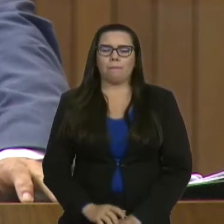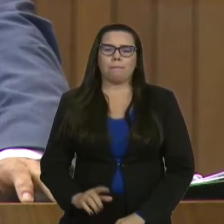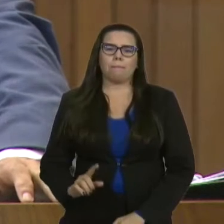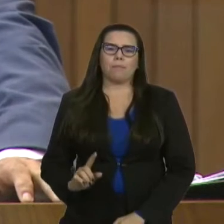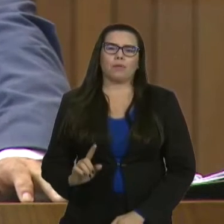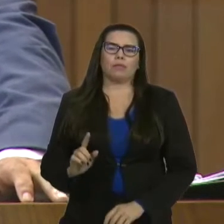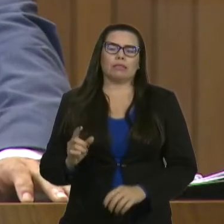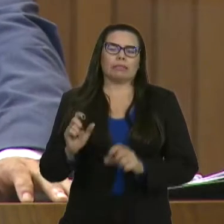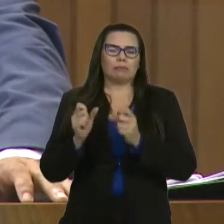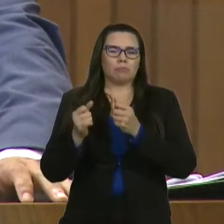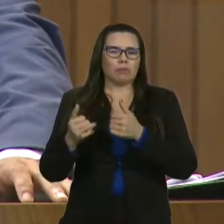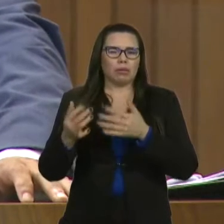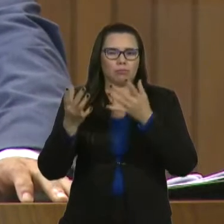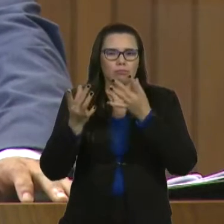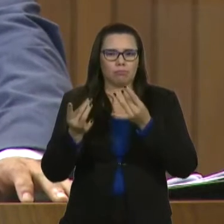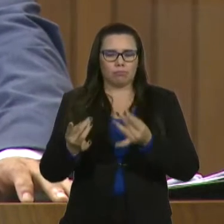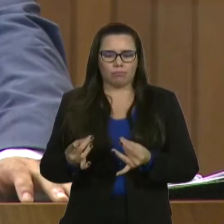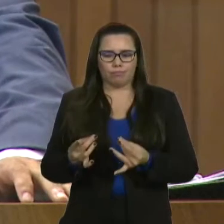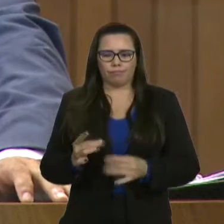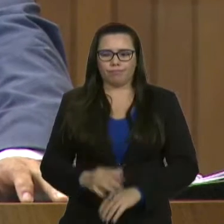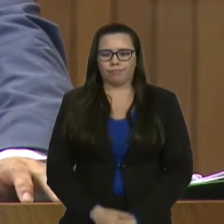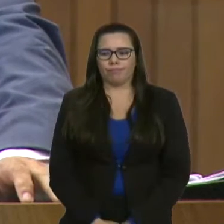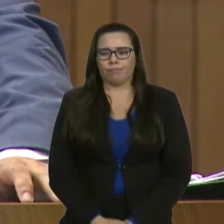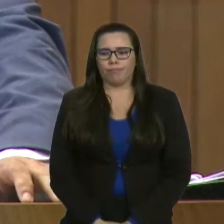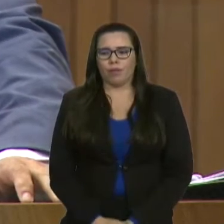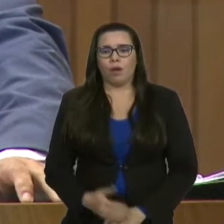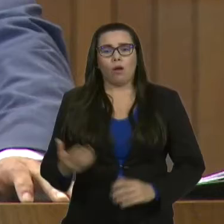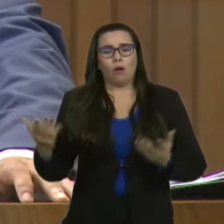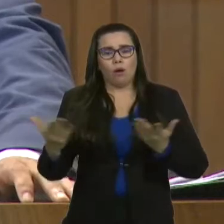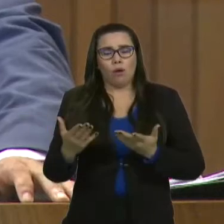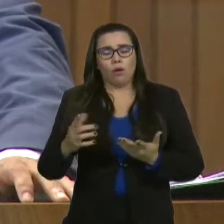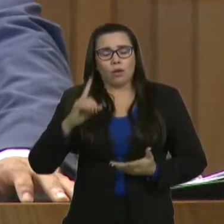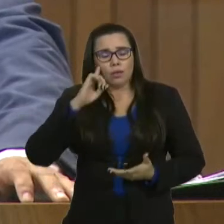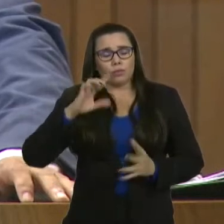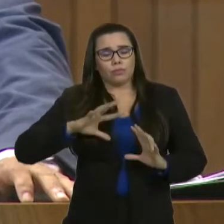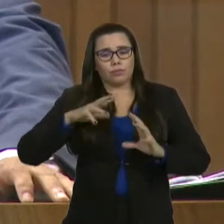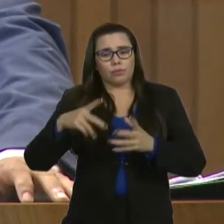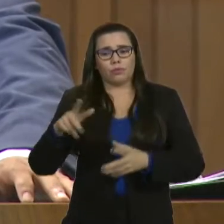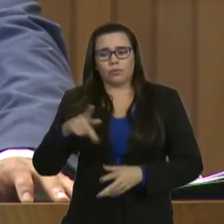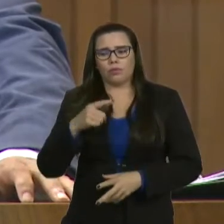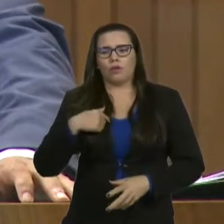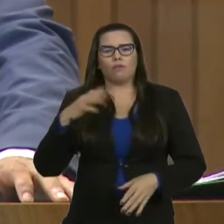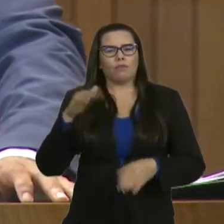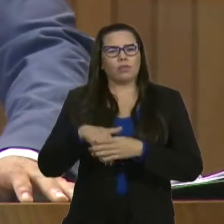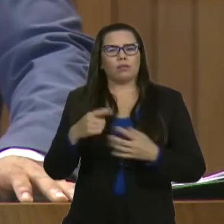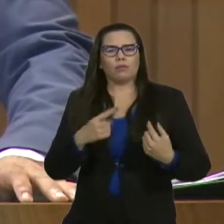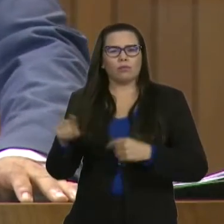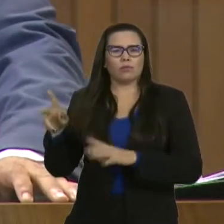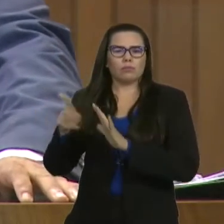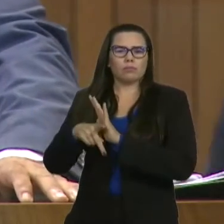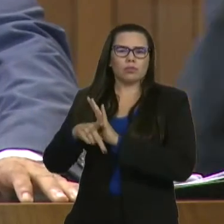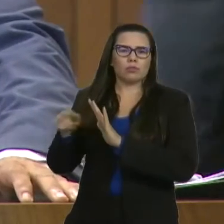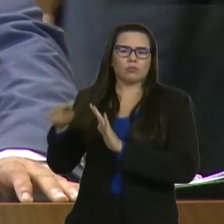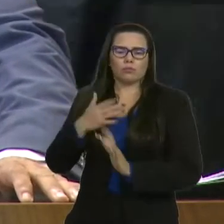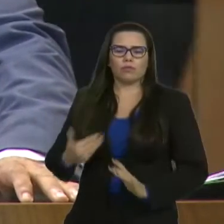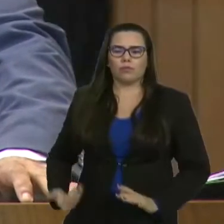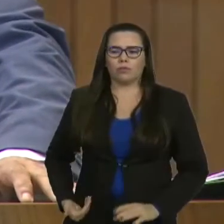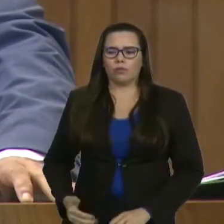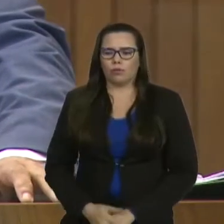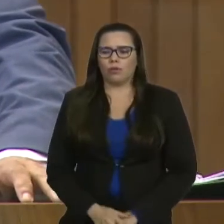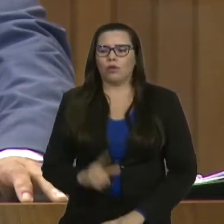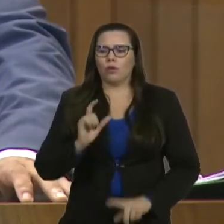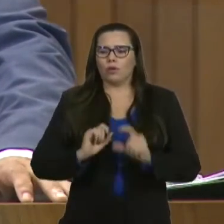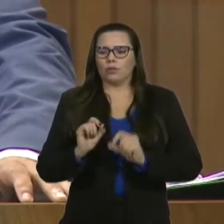entender o posteriormente falando eu estou contigo de alguns professores votarem contra o projeto Vereador foragido que legal o